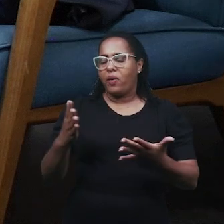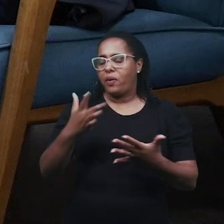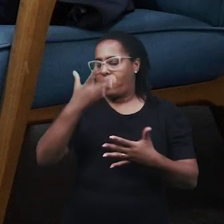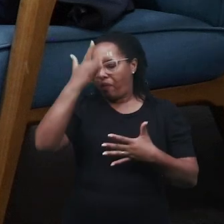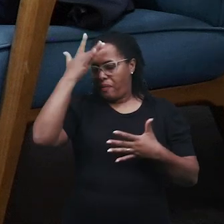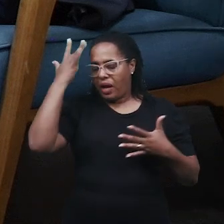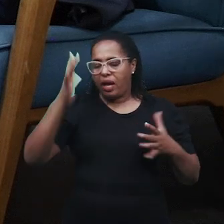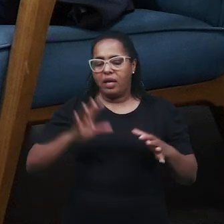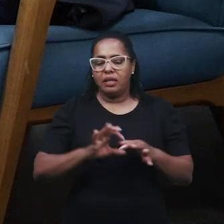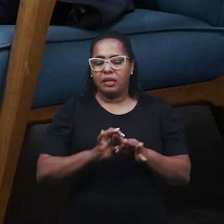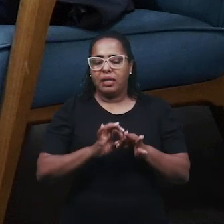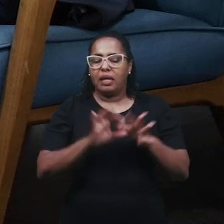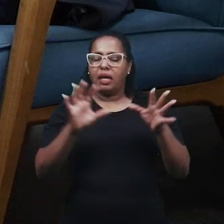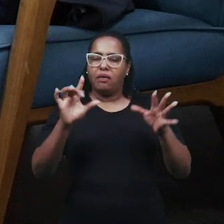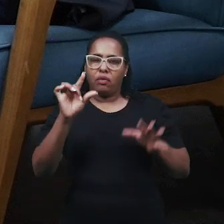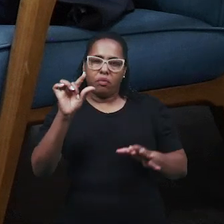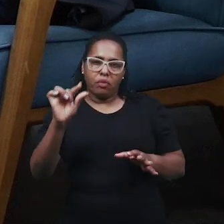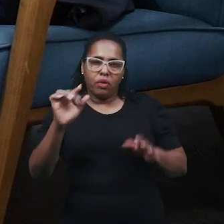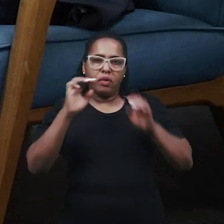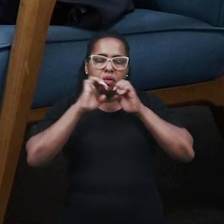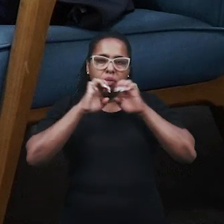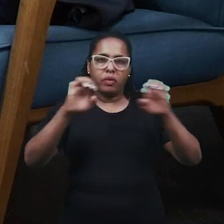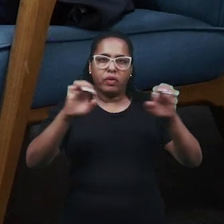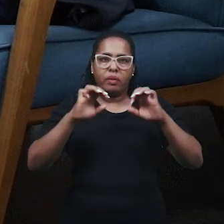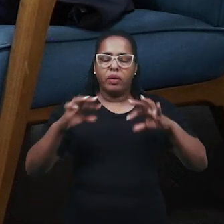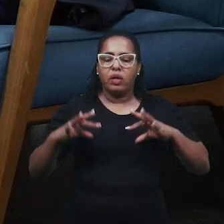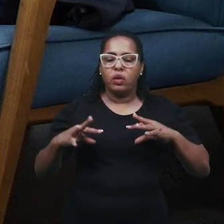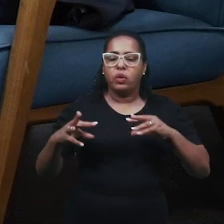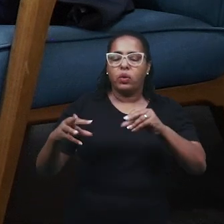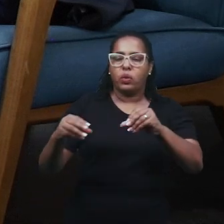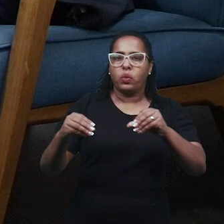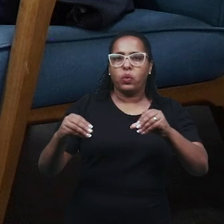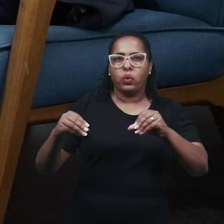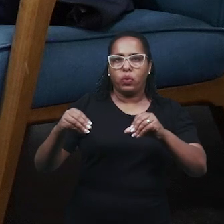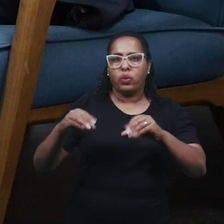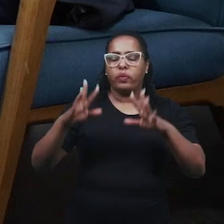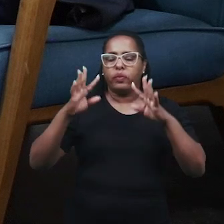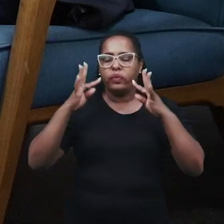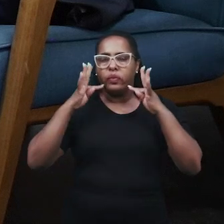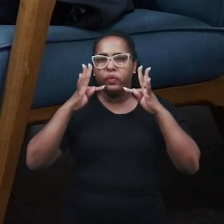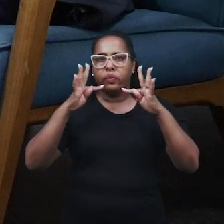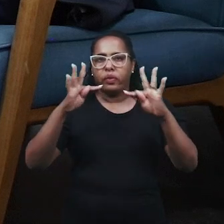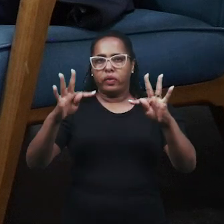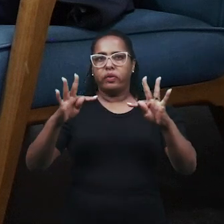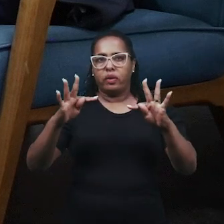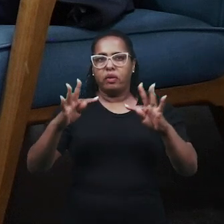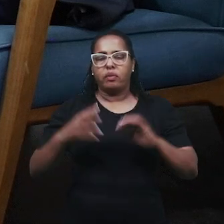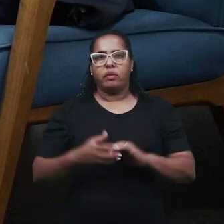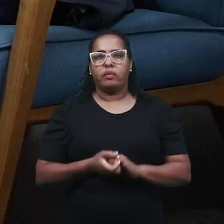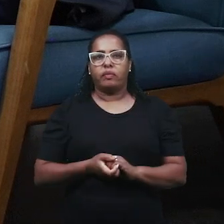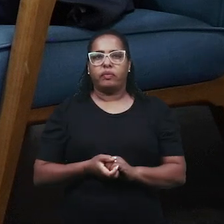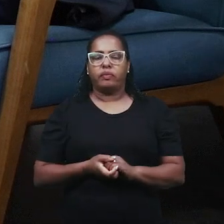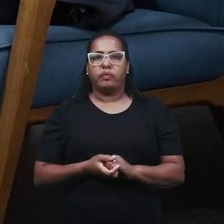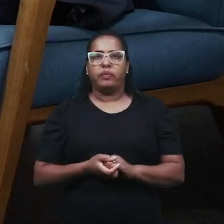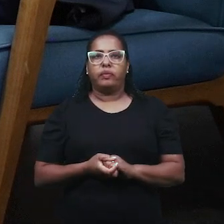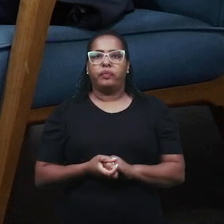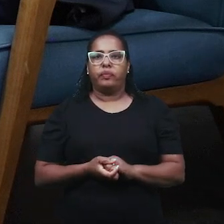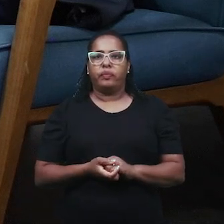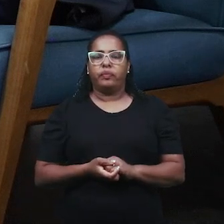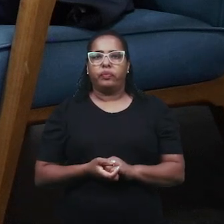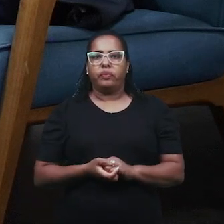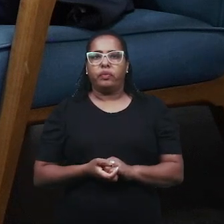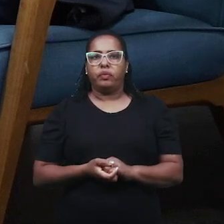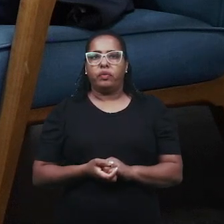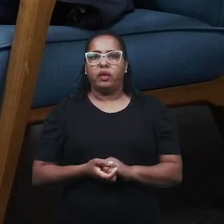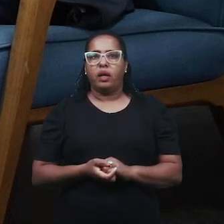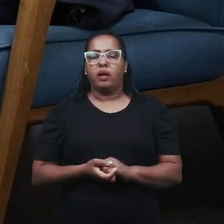abertos para o evangelho, mas todos eles testemunharam que enquanto era cortina